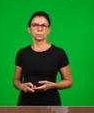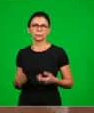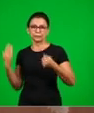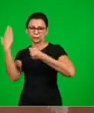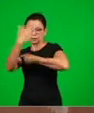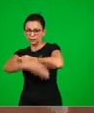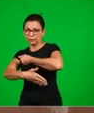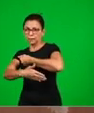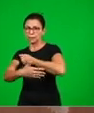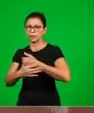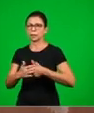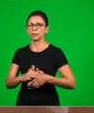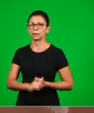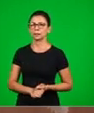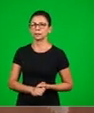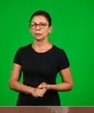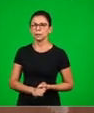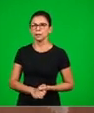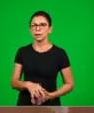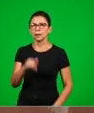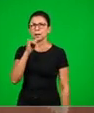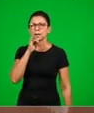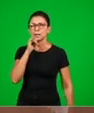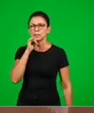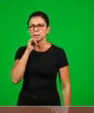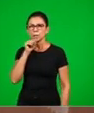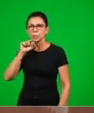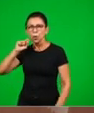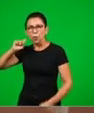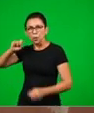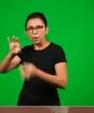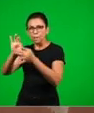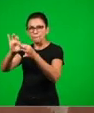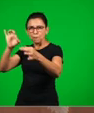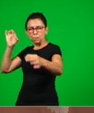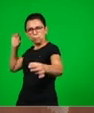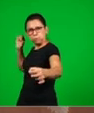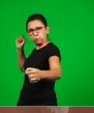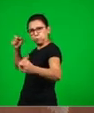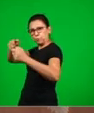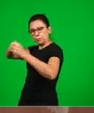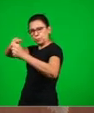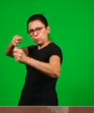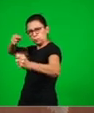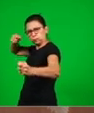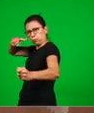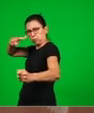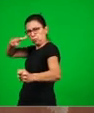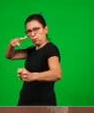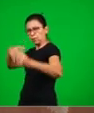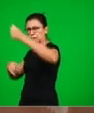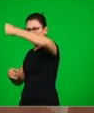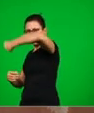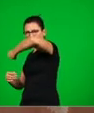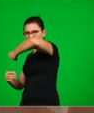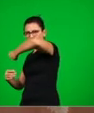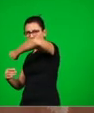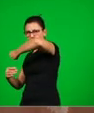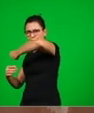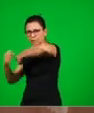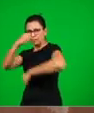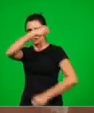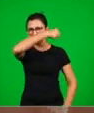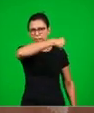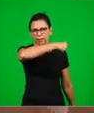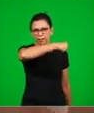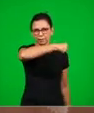a seta vem nessa direção, o escudo da fé está aqui. Se ela vem nessa direção, está aqui. Para apagar